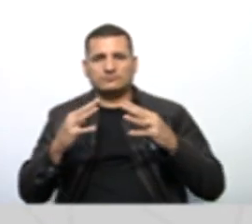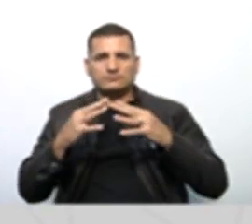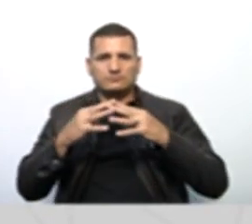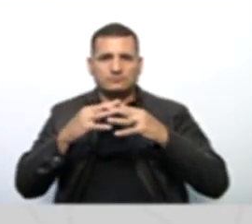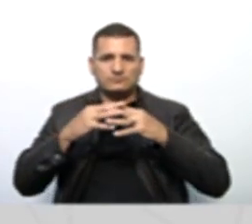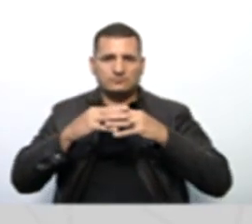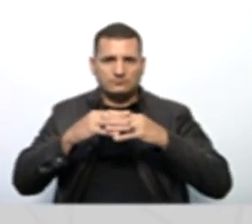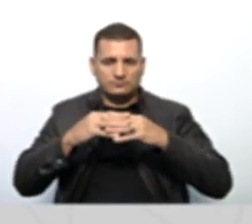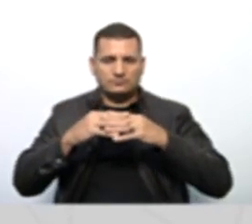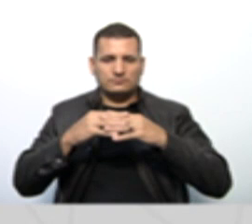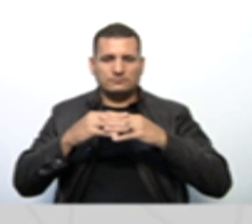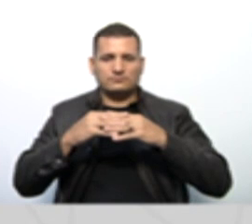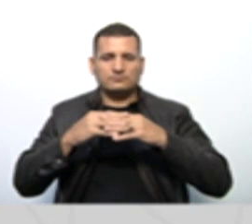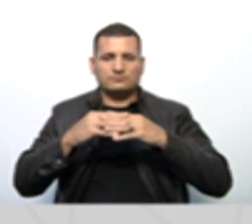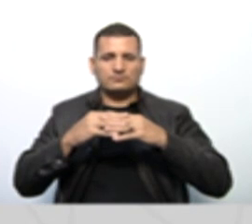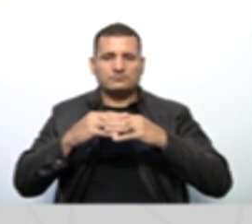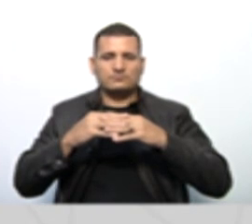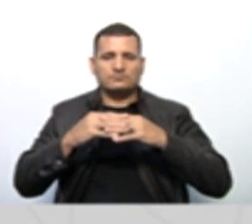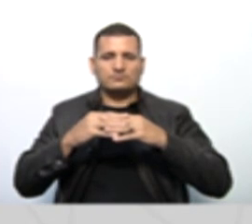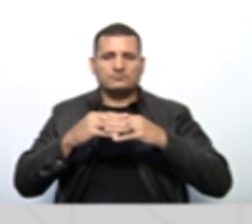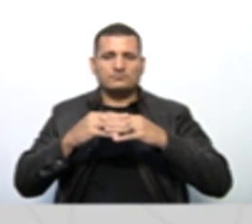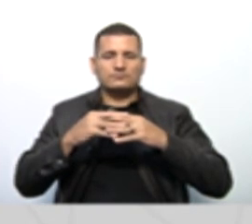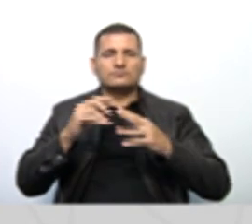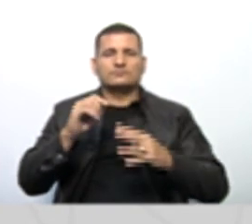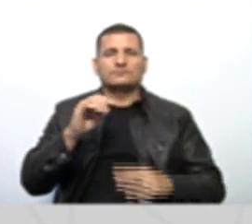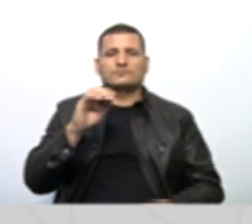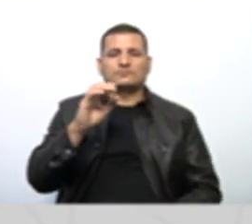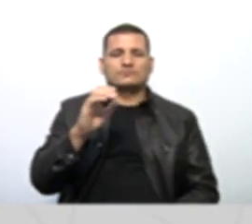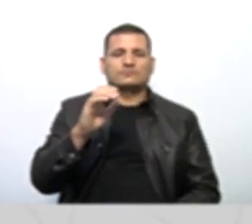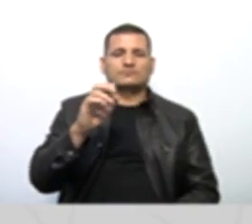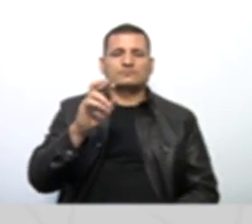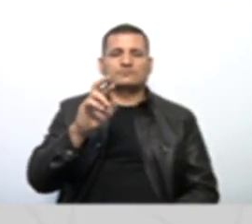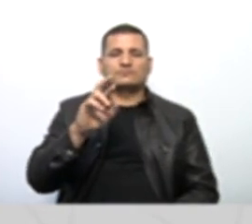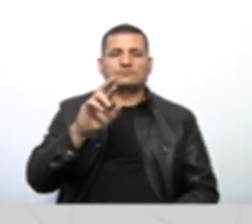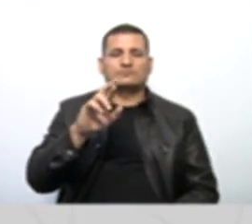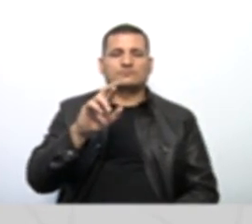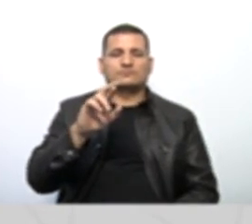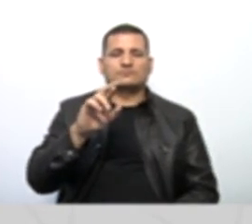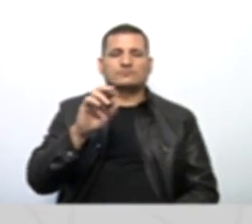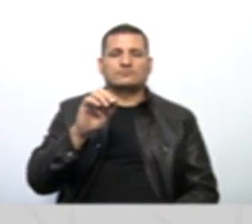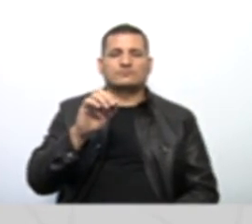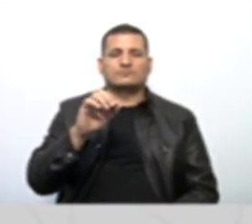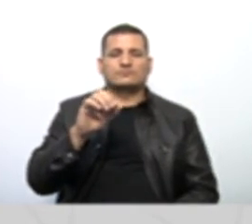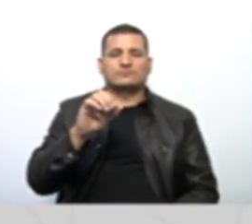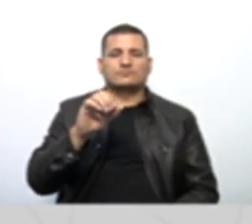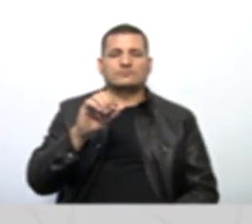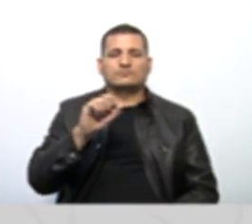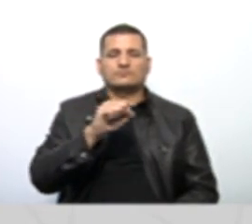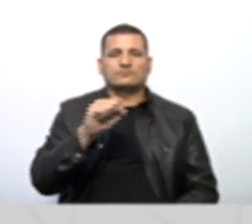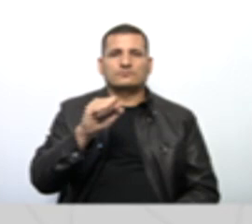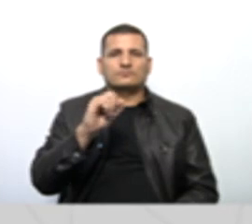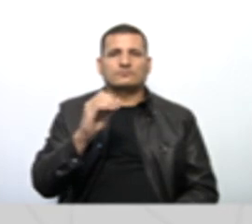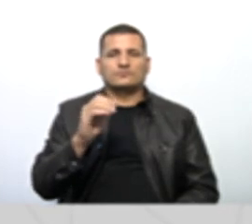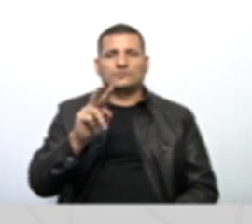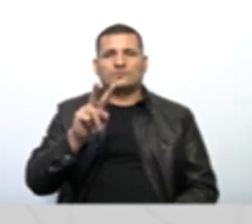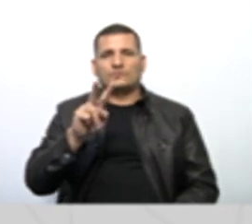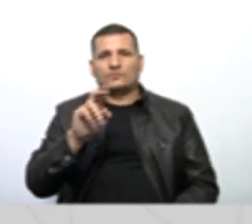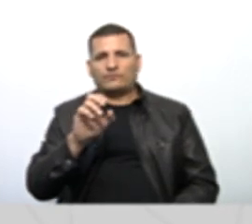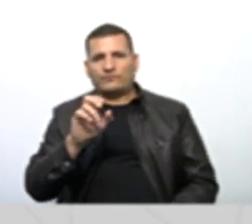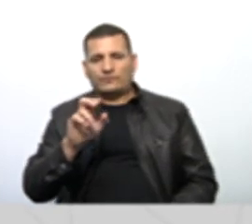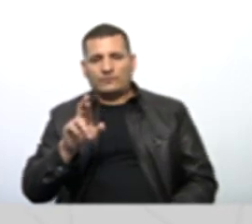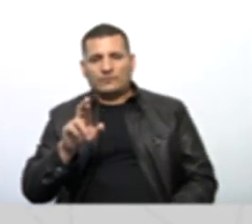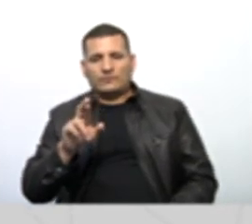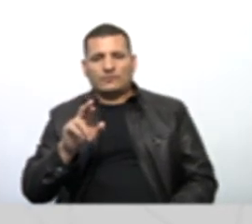cabo e é denominado cross ouvir o pessoal aqui ó é o cabo cruzados e ele serve para ligar